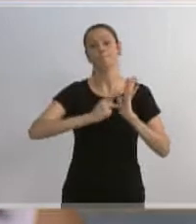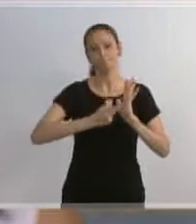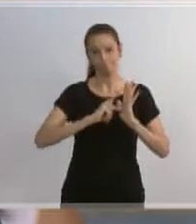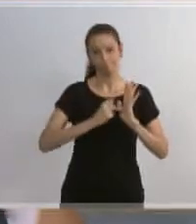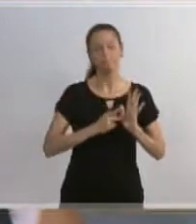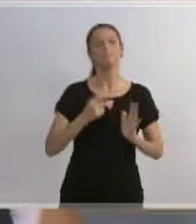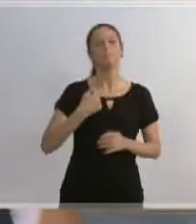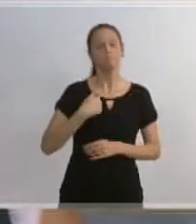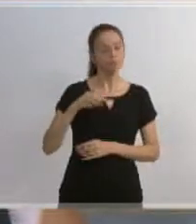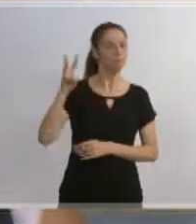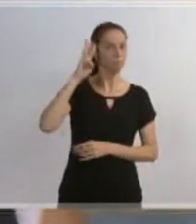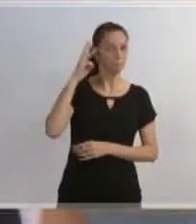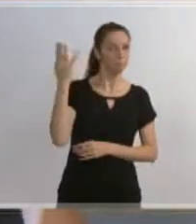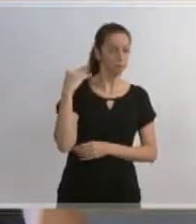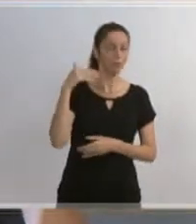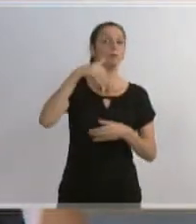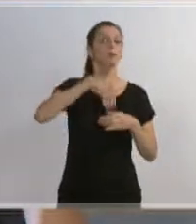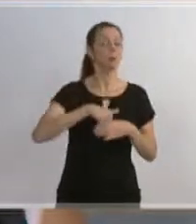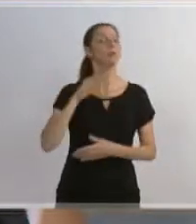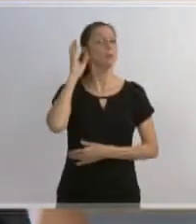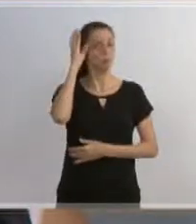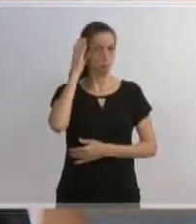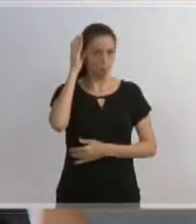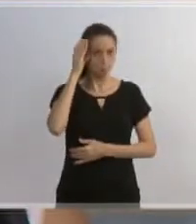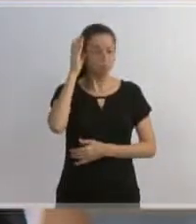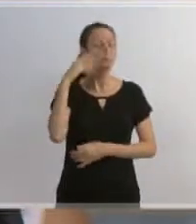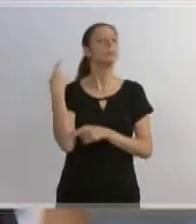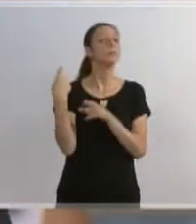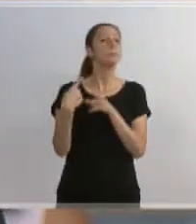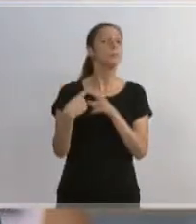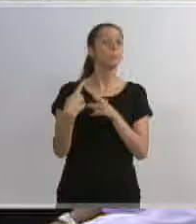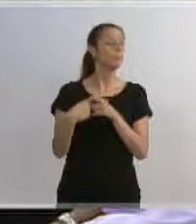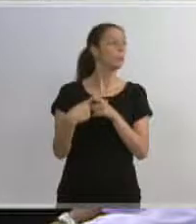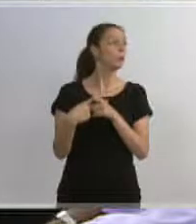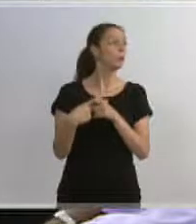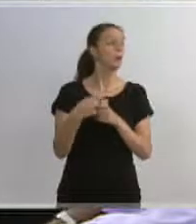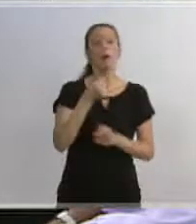votei consciente, porque...